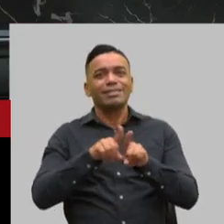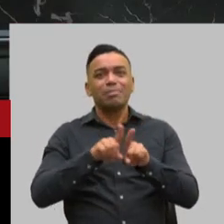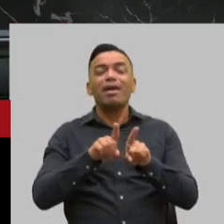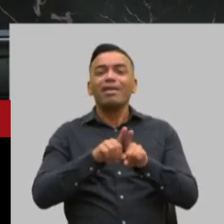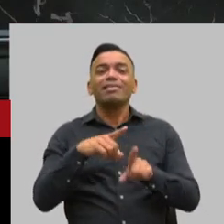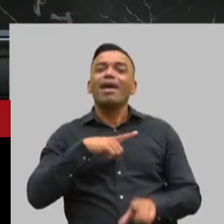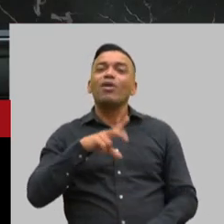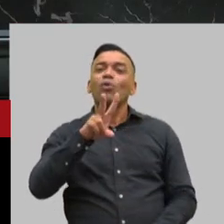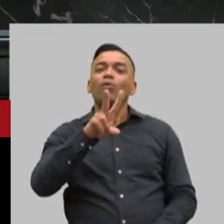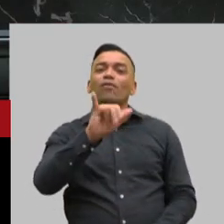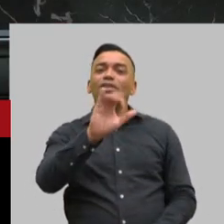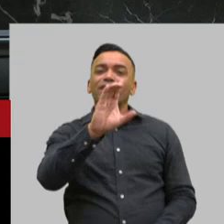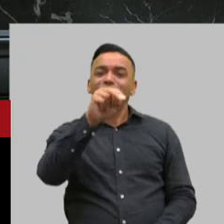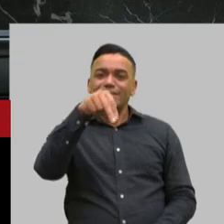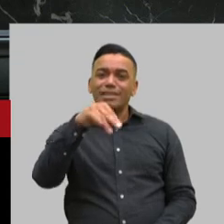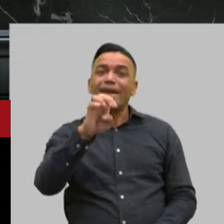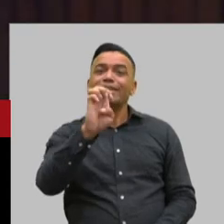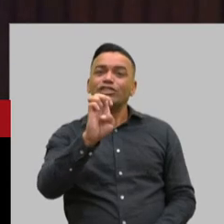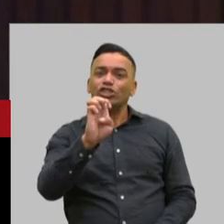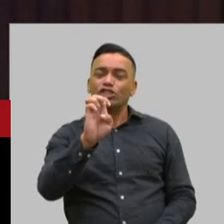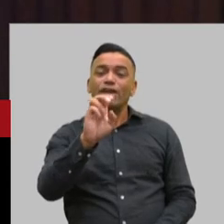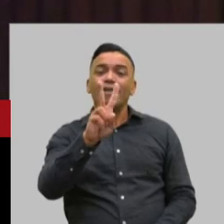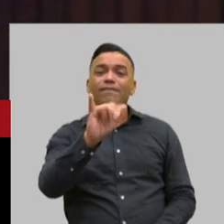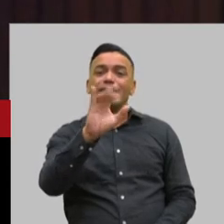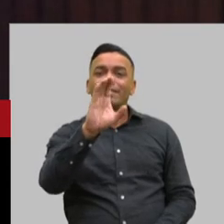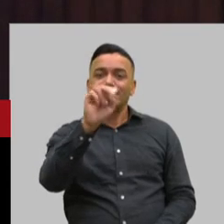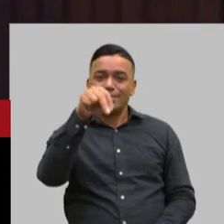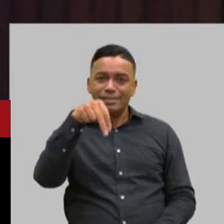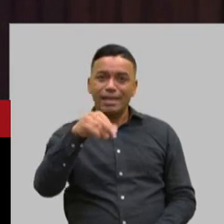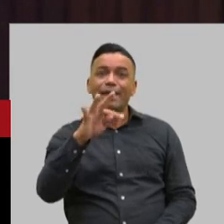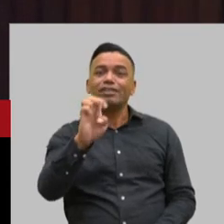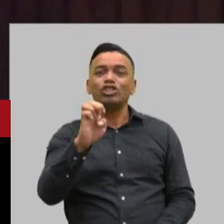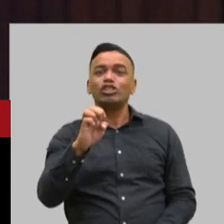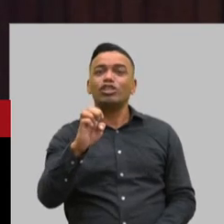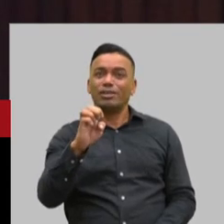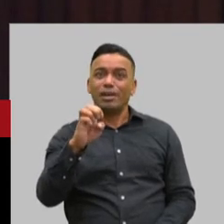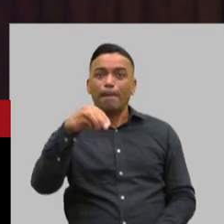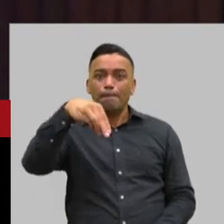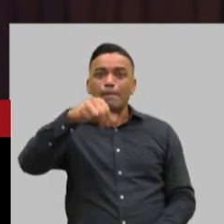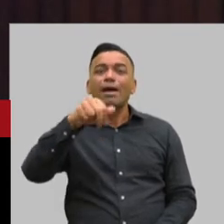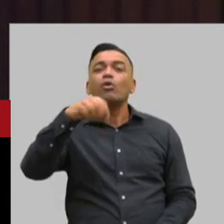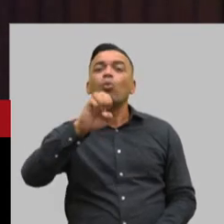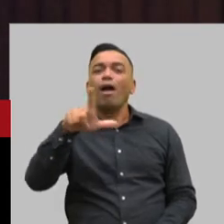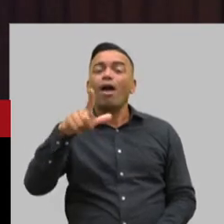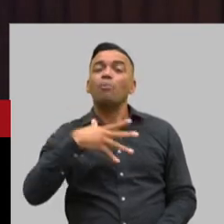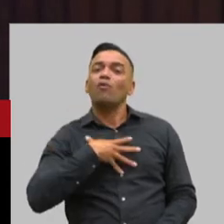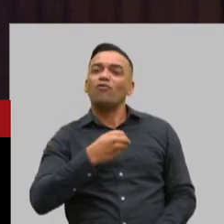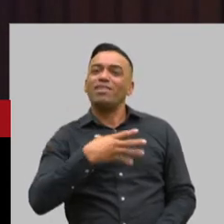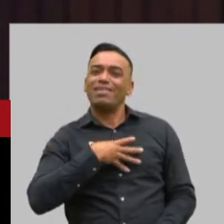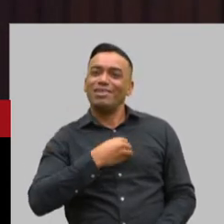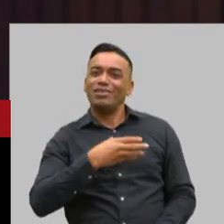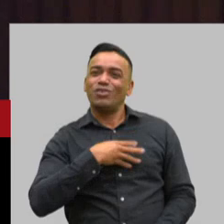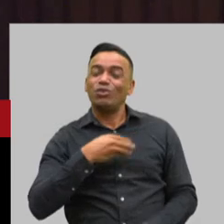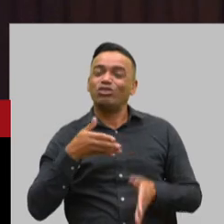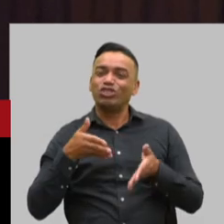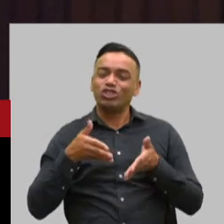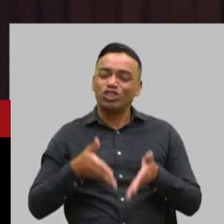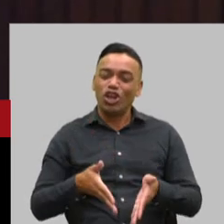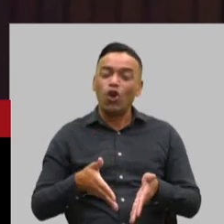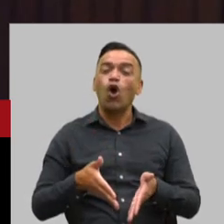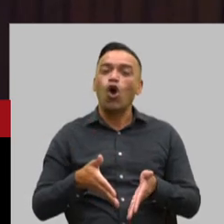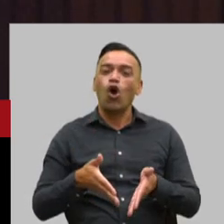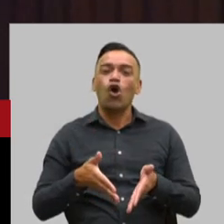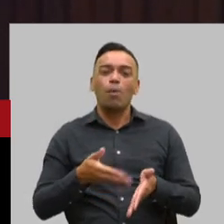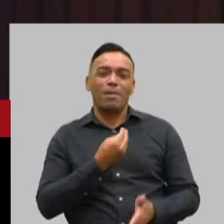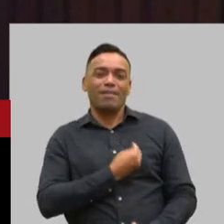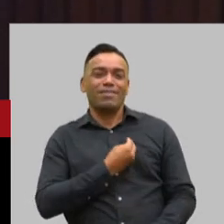É o Manuel Vicente, meu filho, que chegou, Vilma, no mundo, já mudando a história,